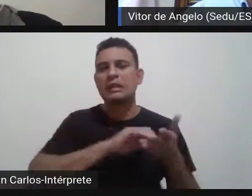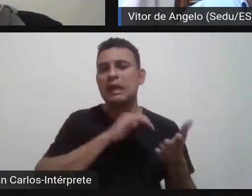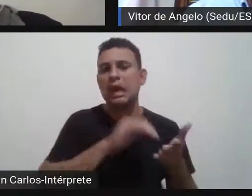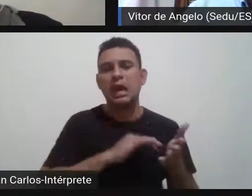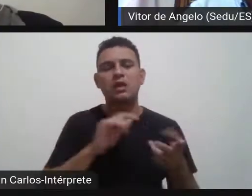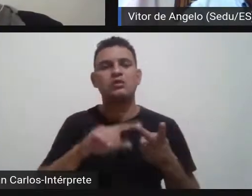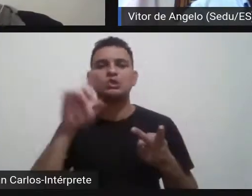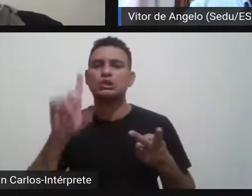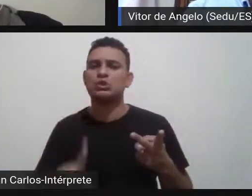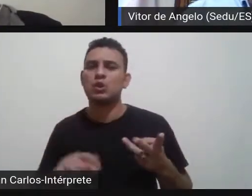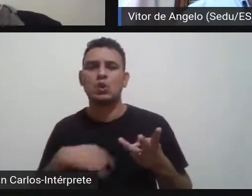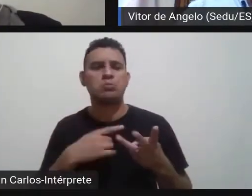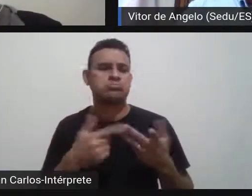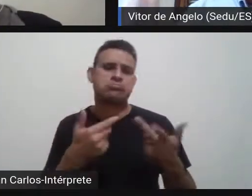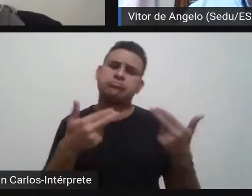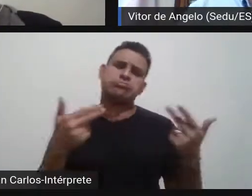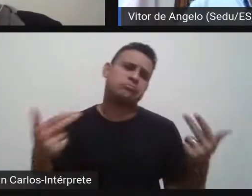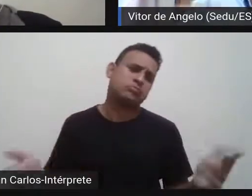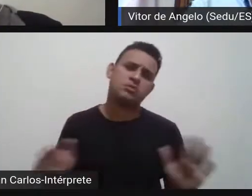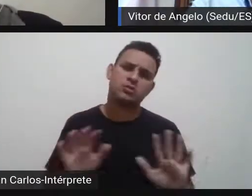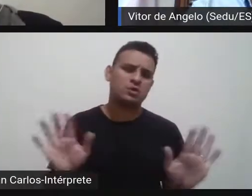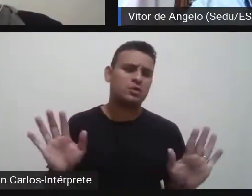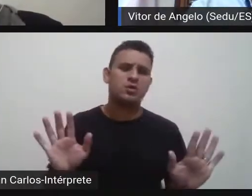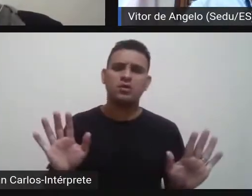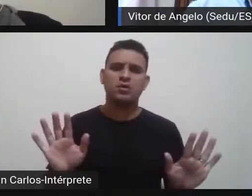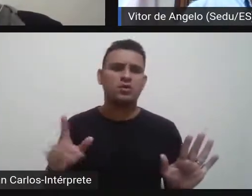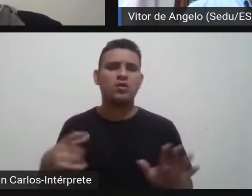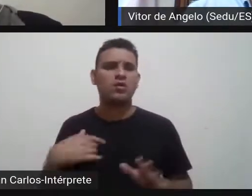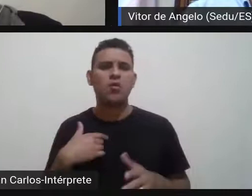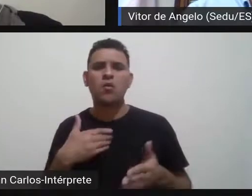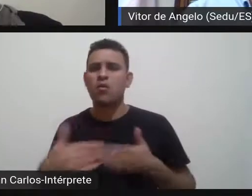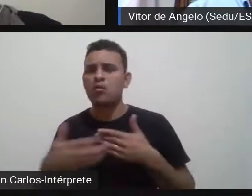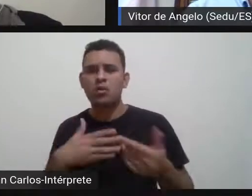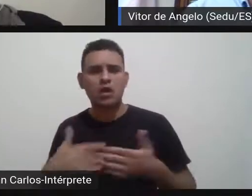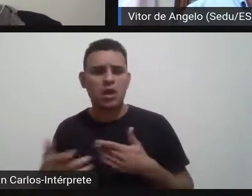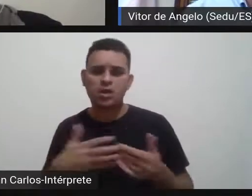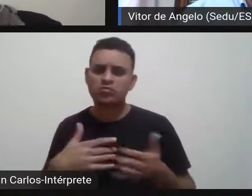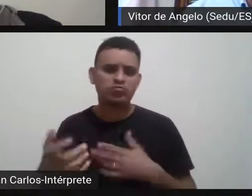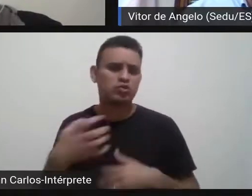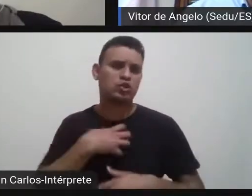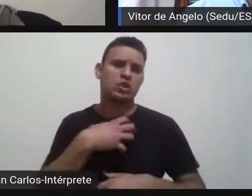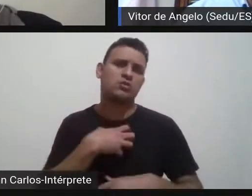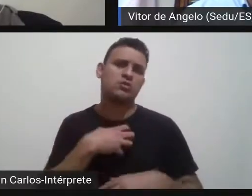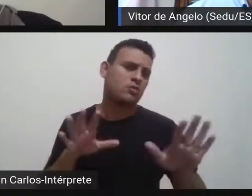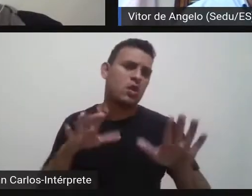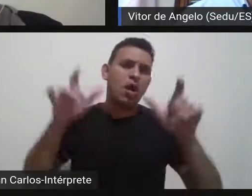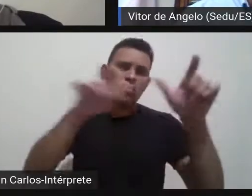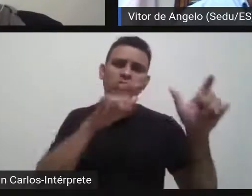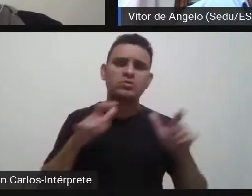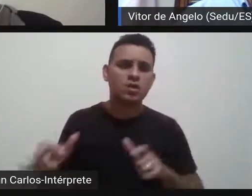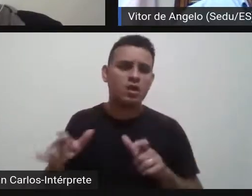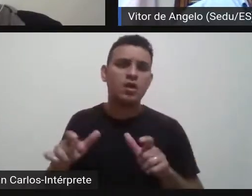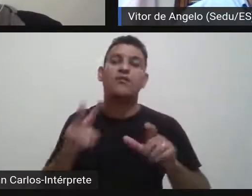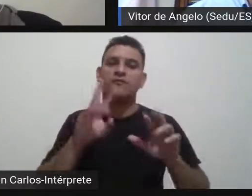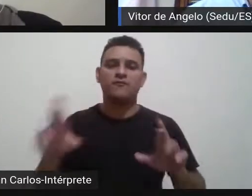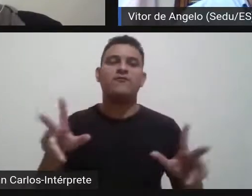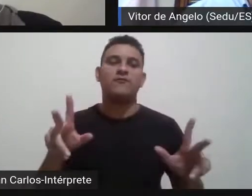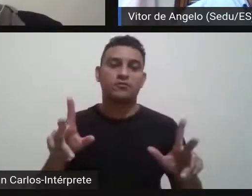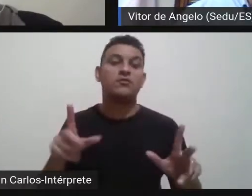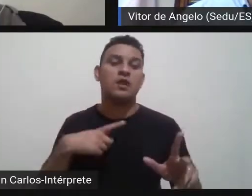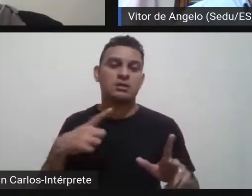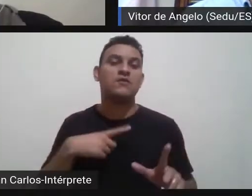como diretor, enfim, com cargo, com função ou sem função, né? Aonde estivermos, vamos fazer uma